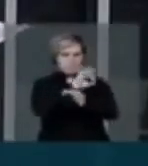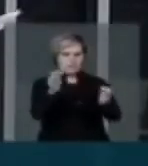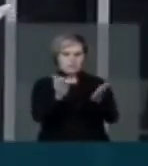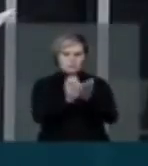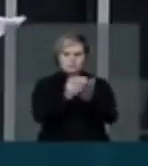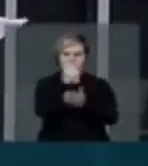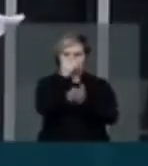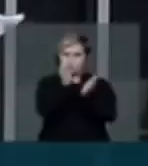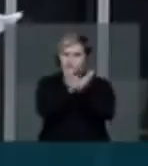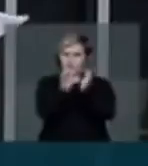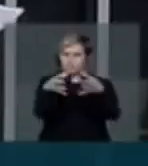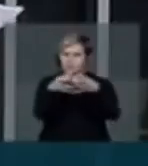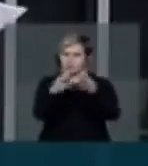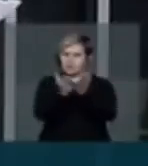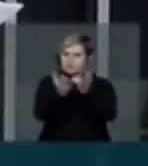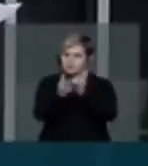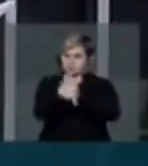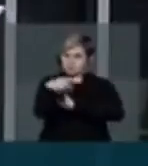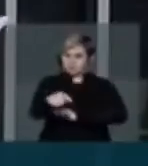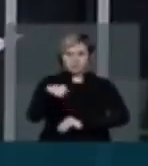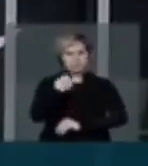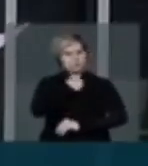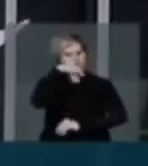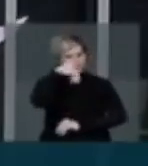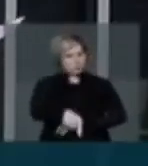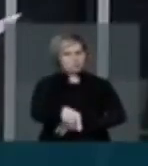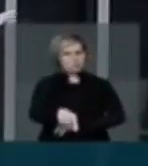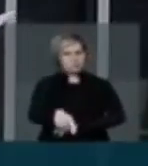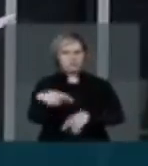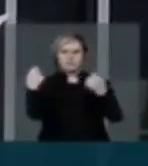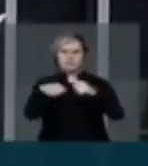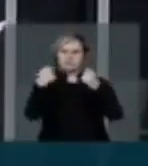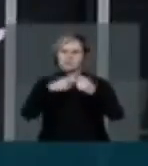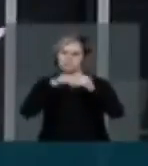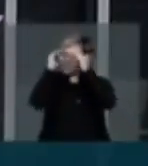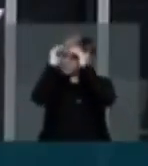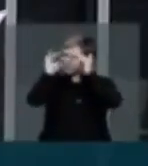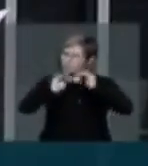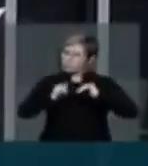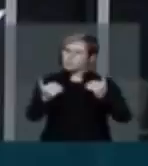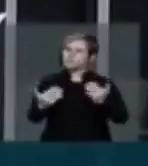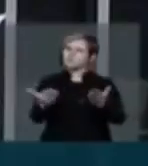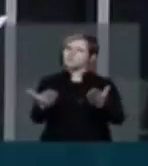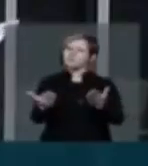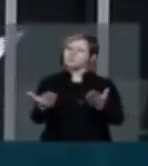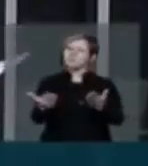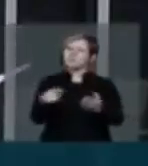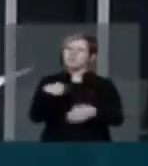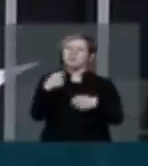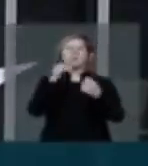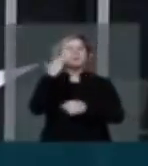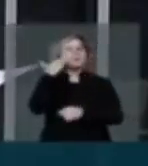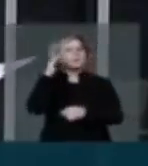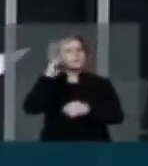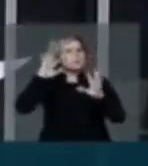A bancada evangélica e todos nós que aqui estamos precisamos ser respeitados. Precisamos